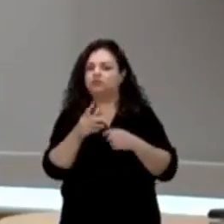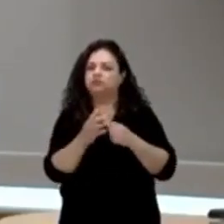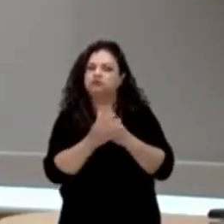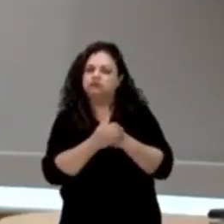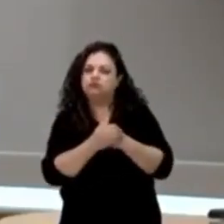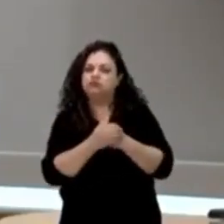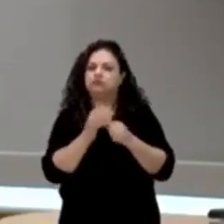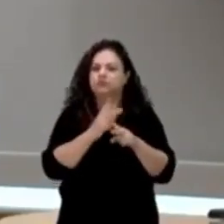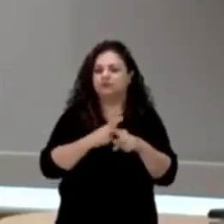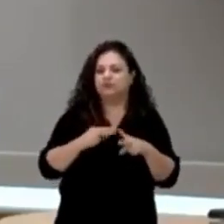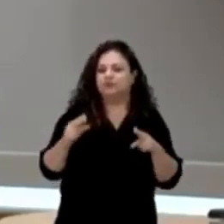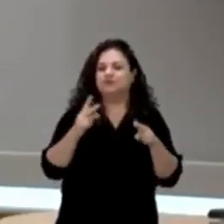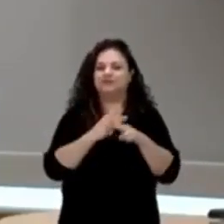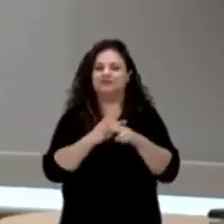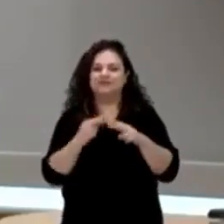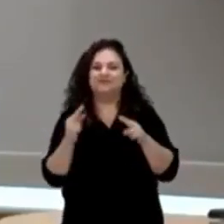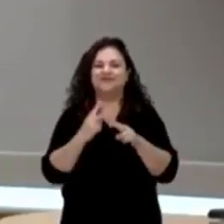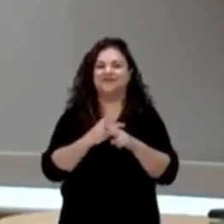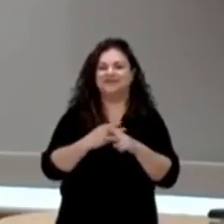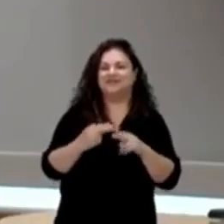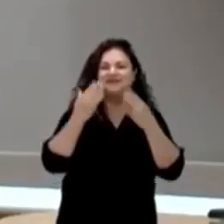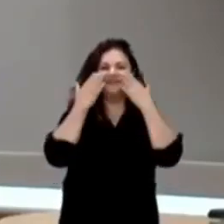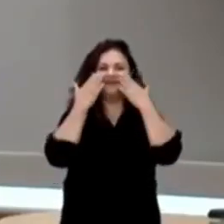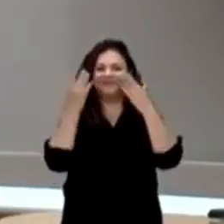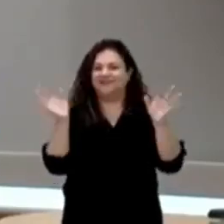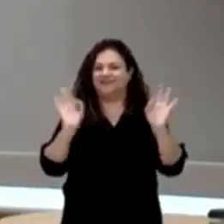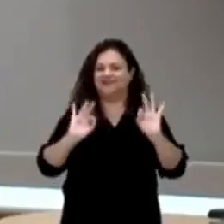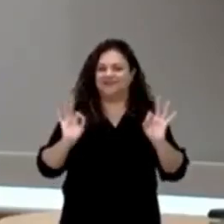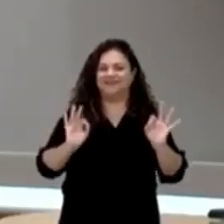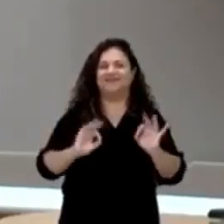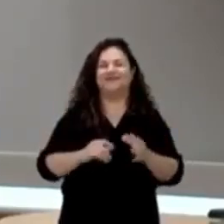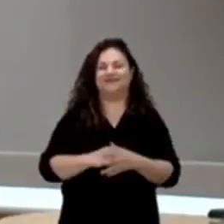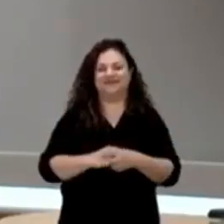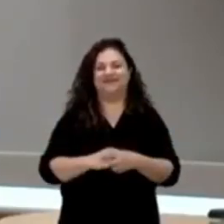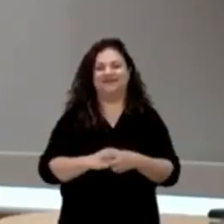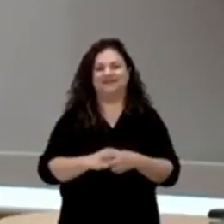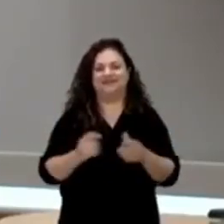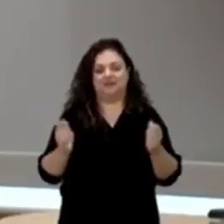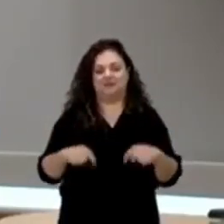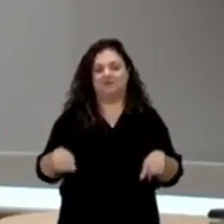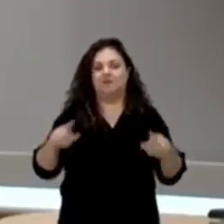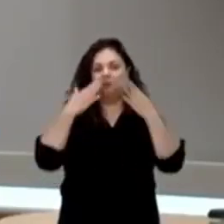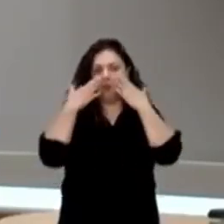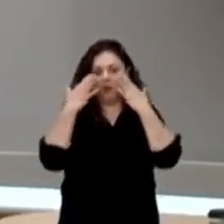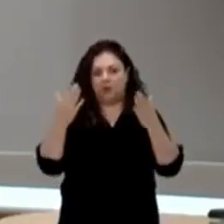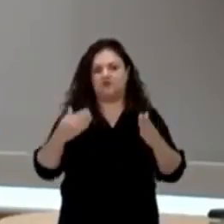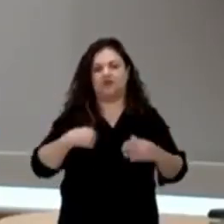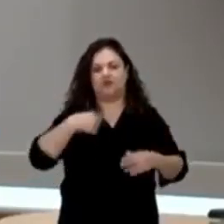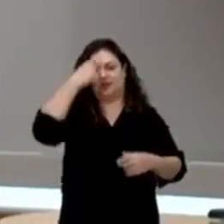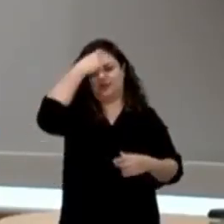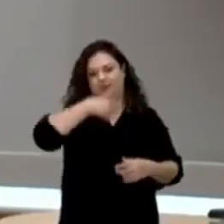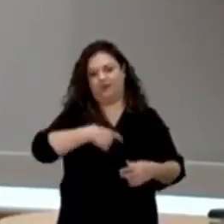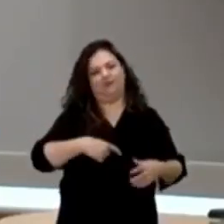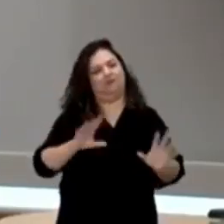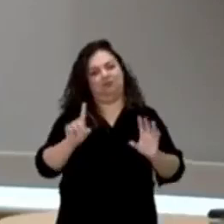ficam lá fazendo um trabalho silencioso e sem necessariamente mostrar a sua identidade. Então, vai de escolha. Então, pode ser